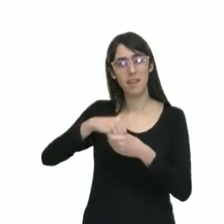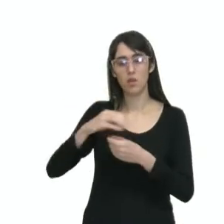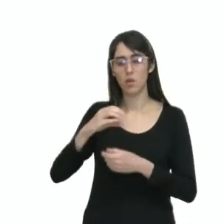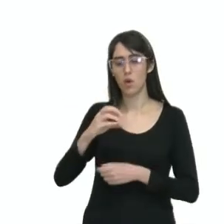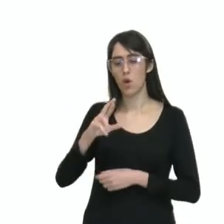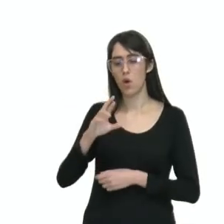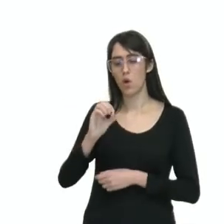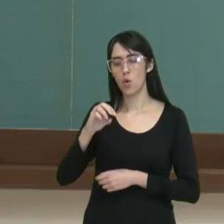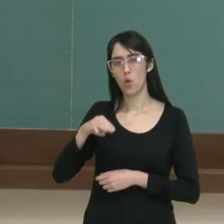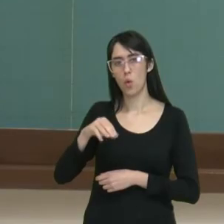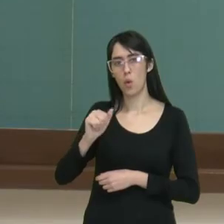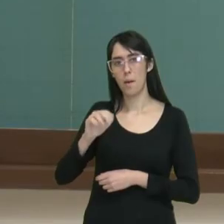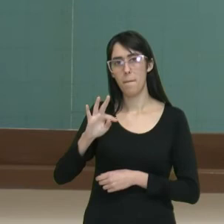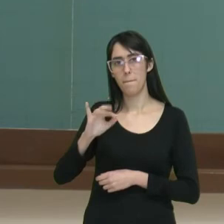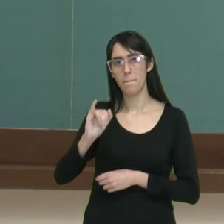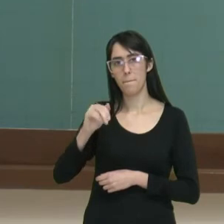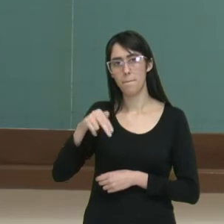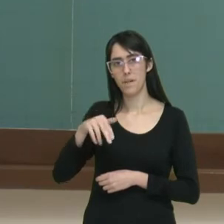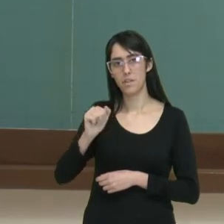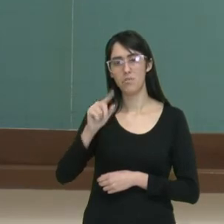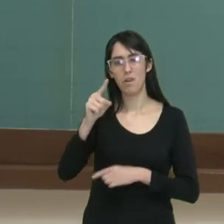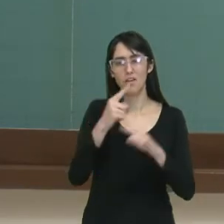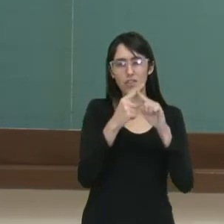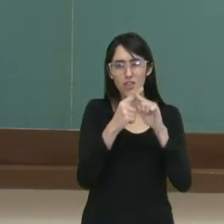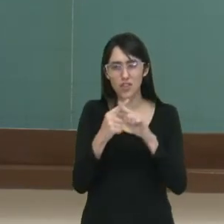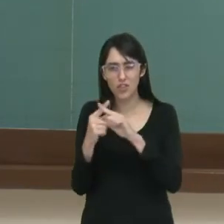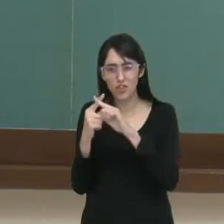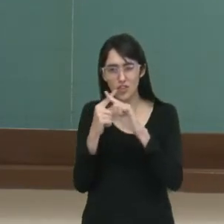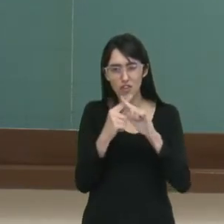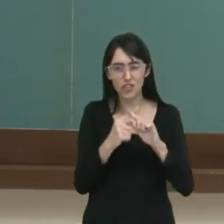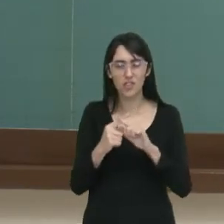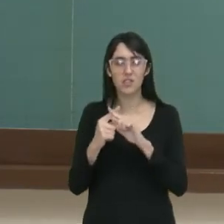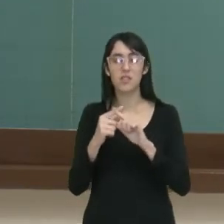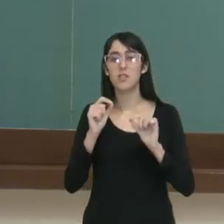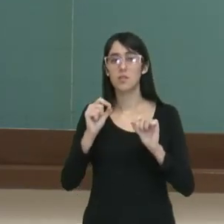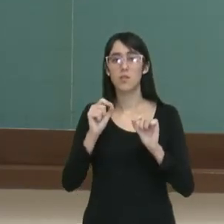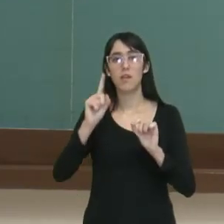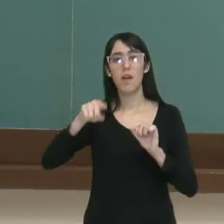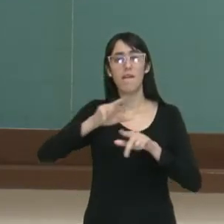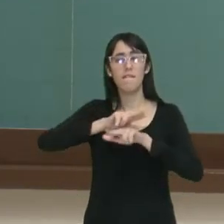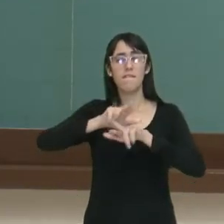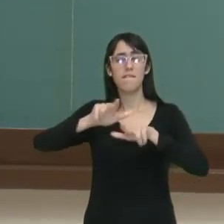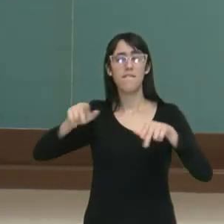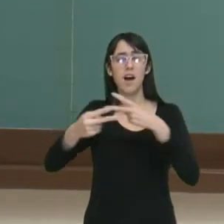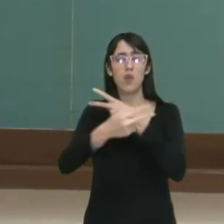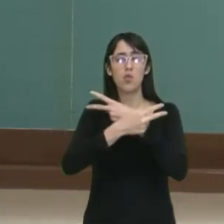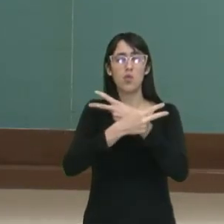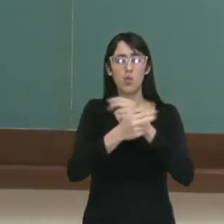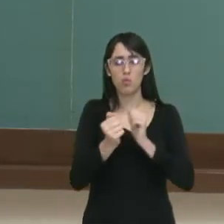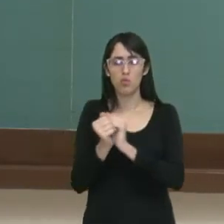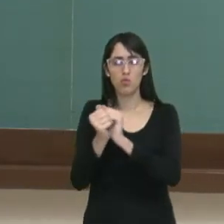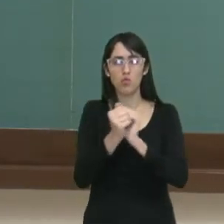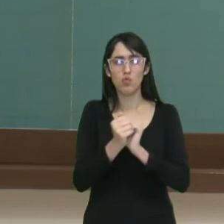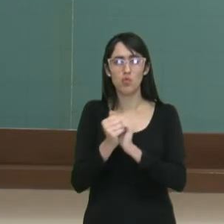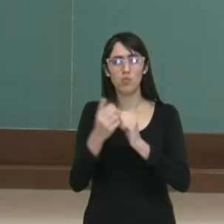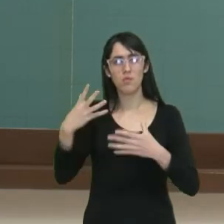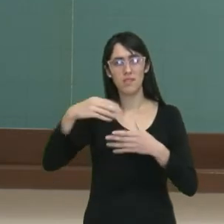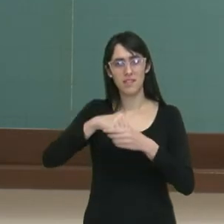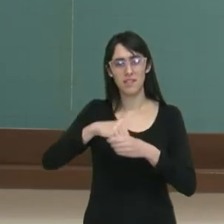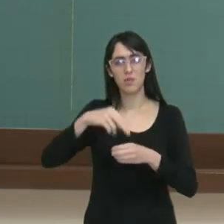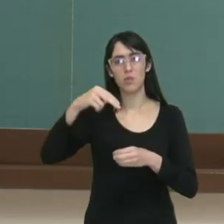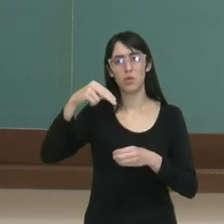que é aquela que é simbolizada pelo xizinho, que é um conjunto de cromossomos que está presente no núcleo, e